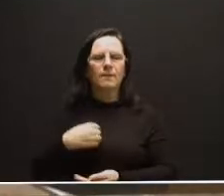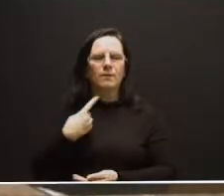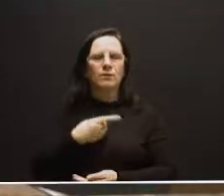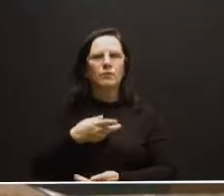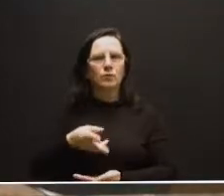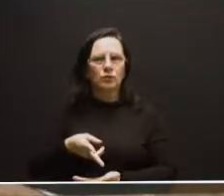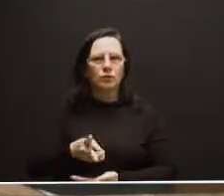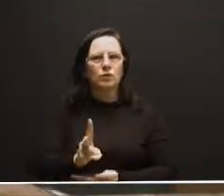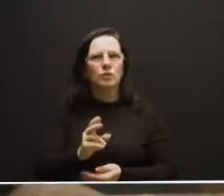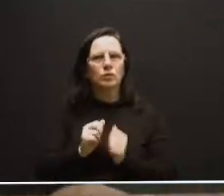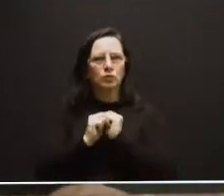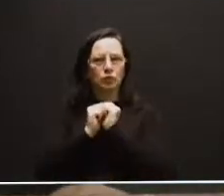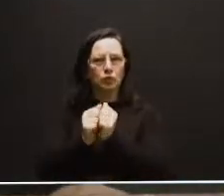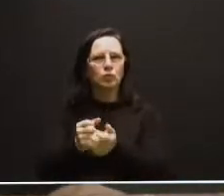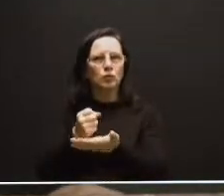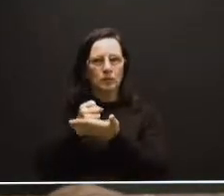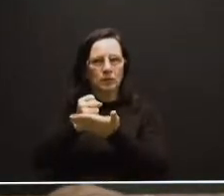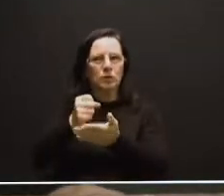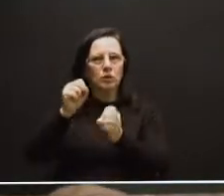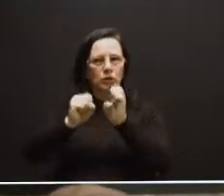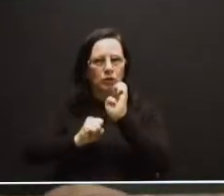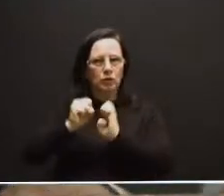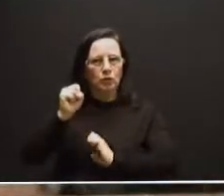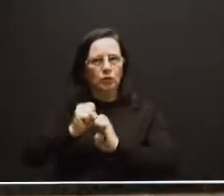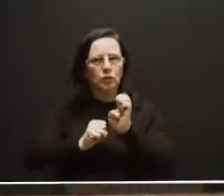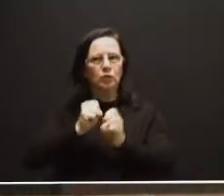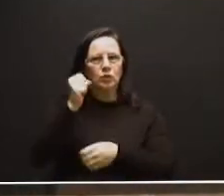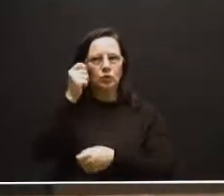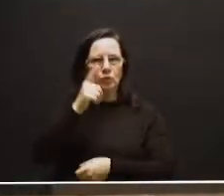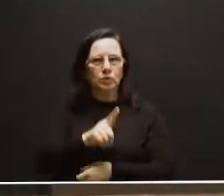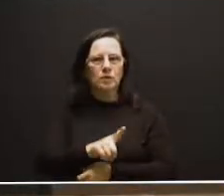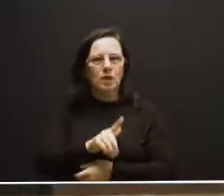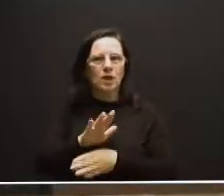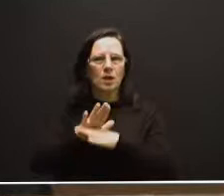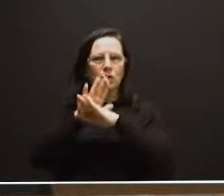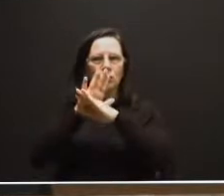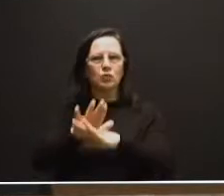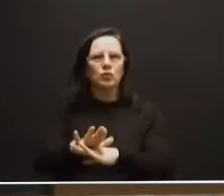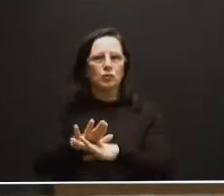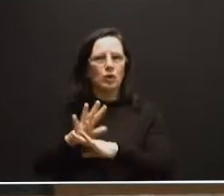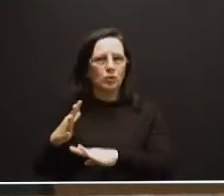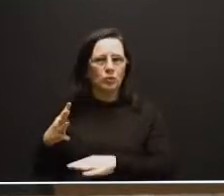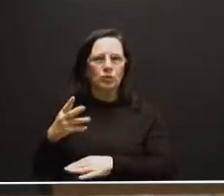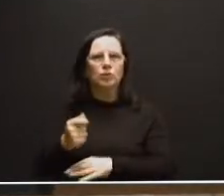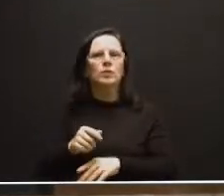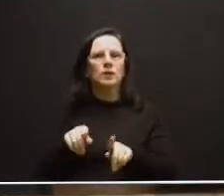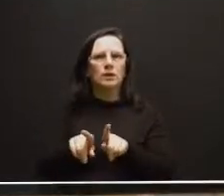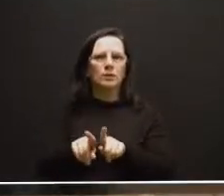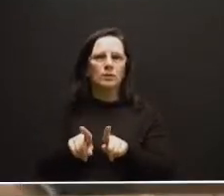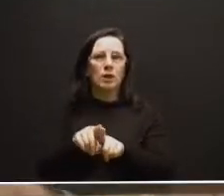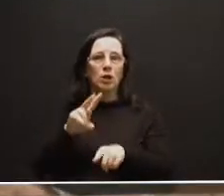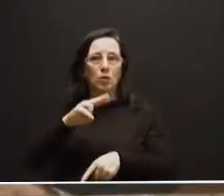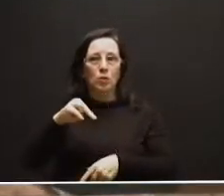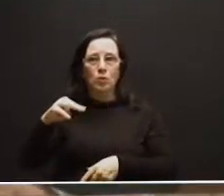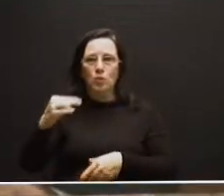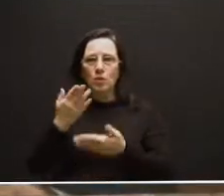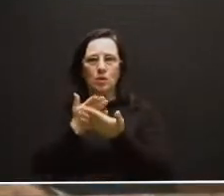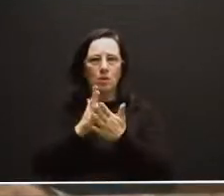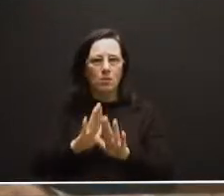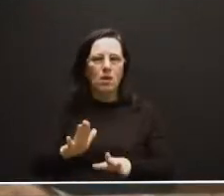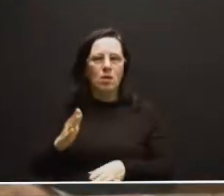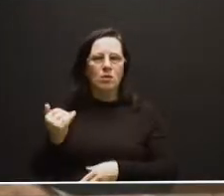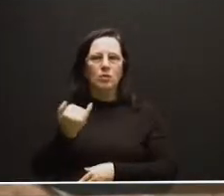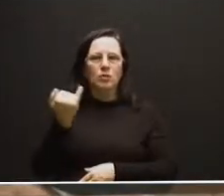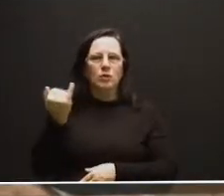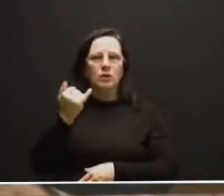batida mas também buscamos a indústria para ver se consegue aí ajudar e não deixa acabar tão importante trabalho então